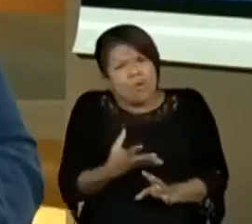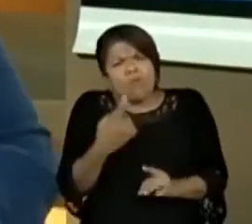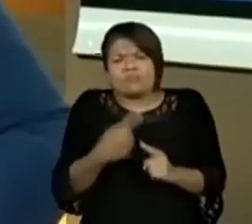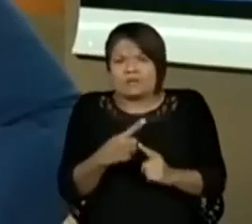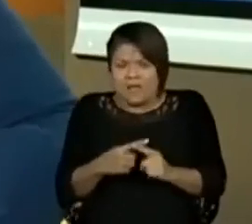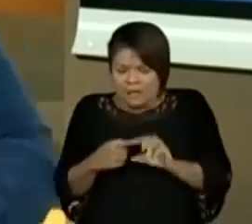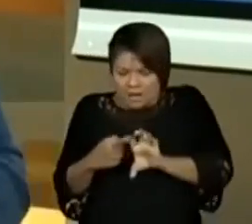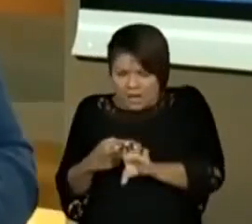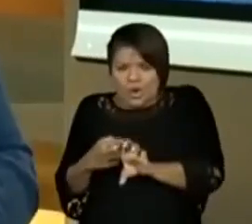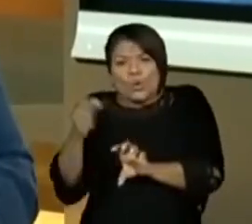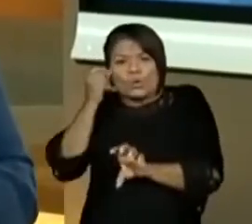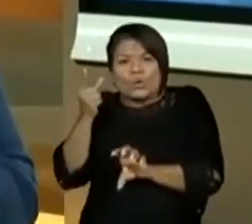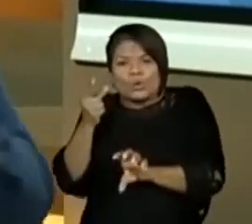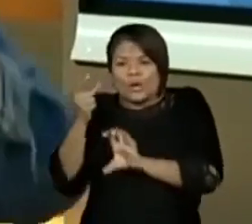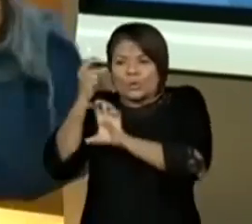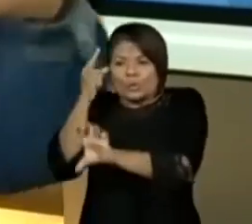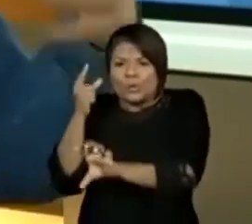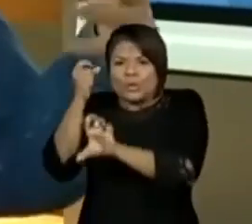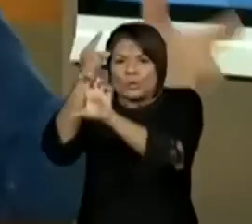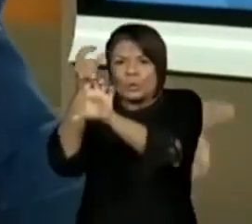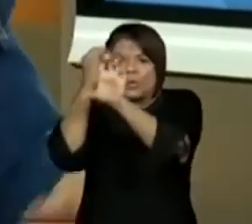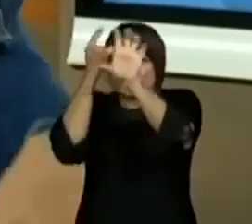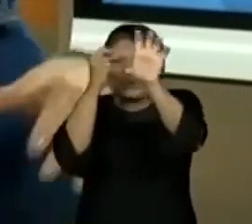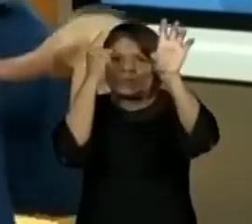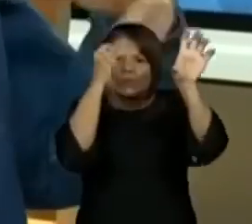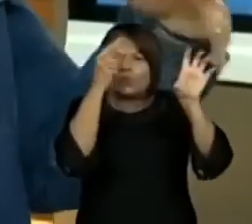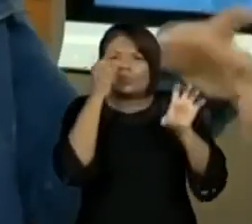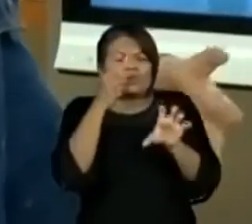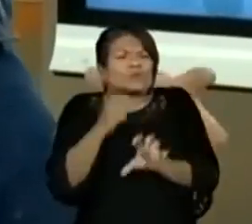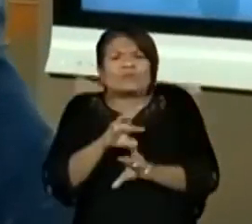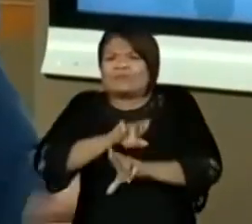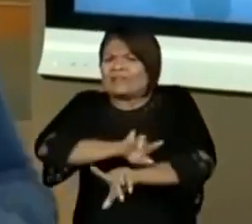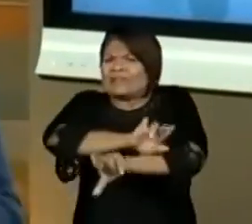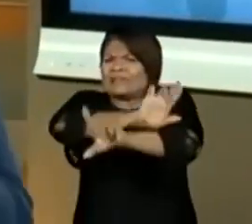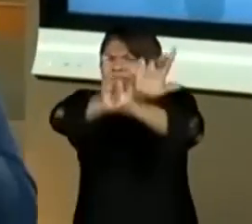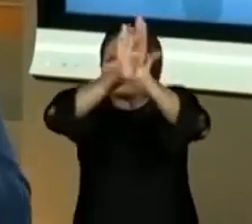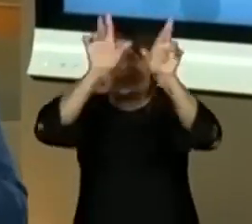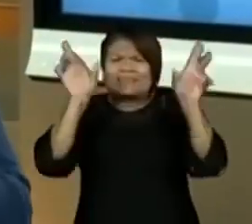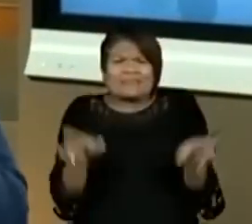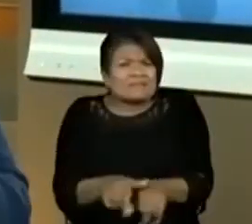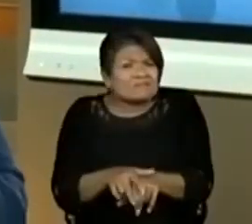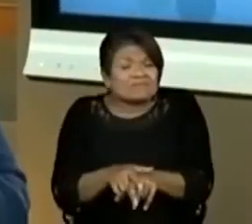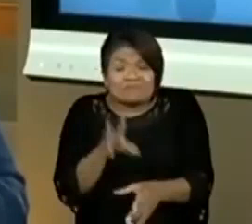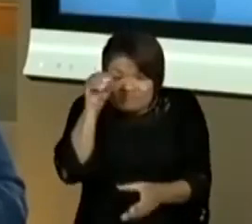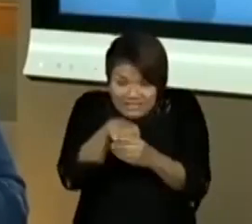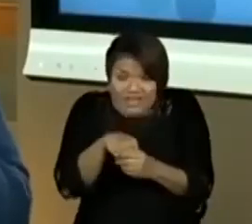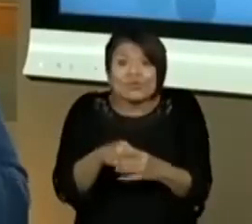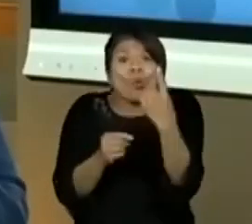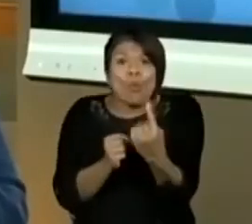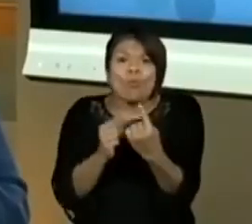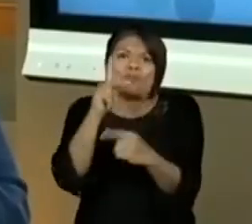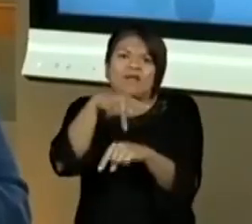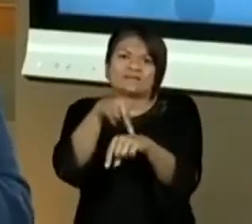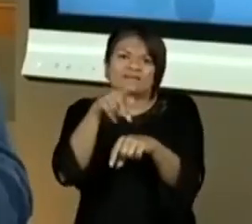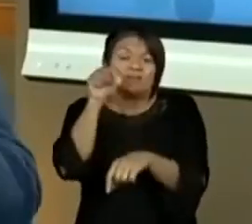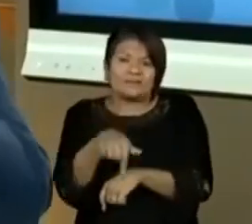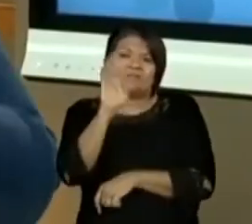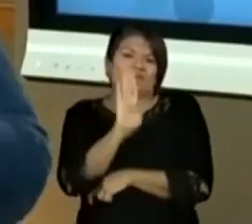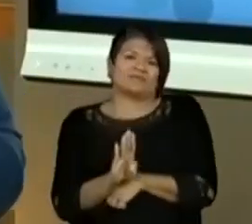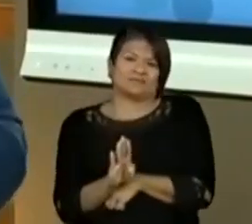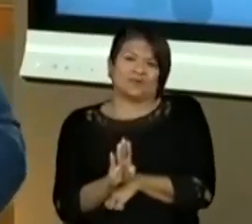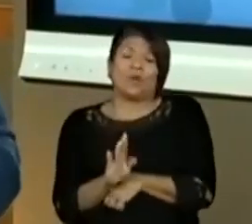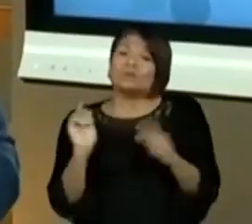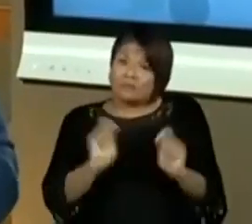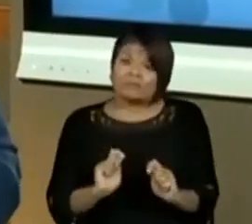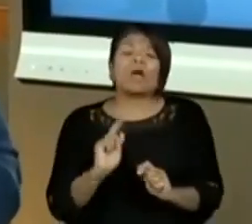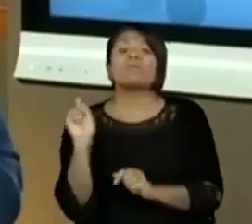culturas. Da mesma forma que existem outros passeios que eu posso conhecer outras culturas, ali o Google está dispondo qual cultura. E aí a